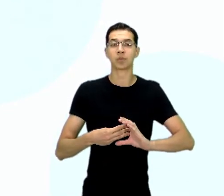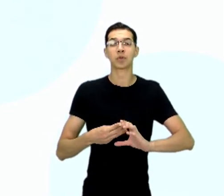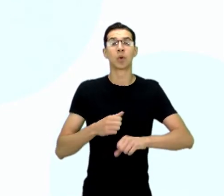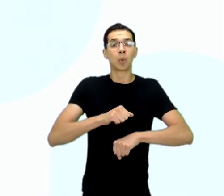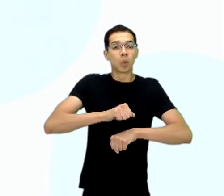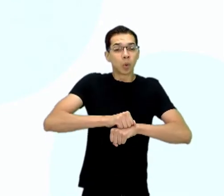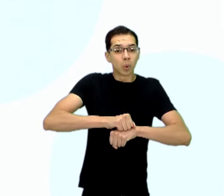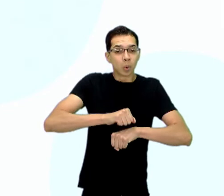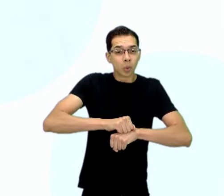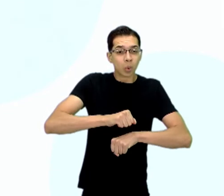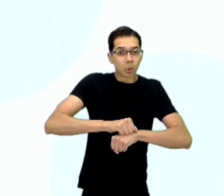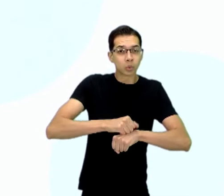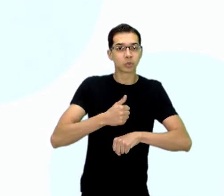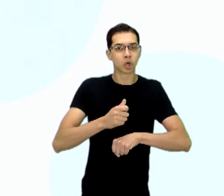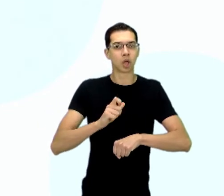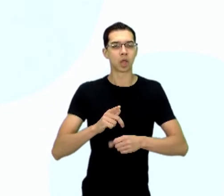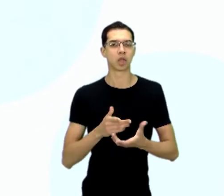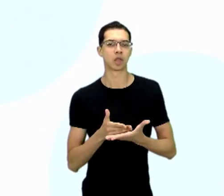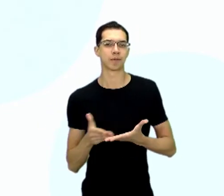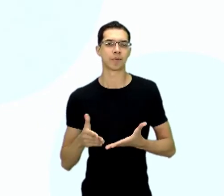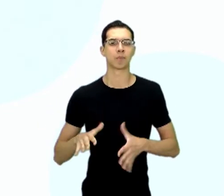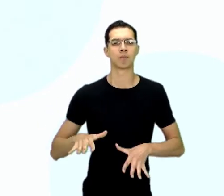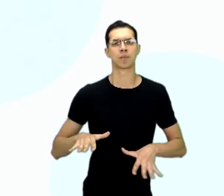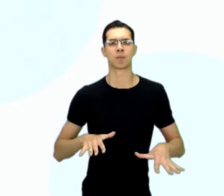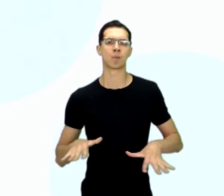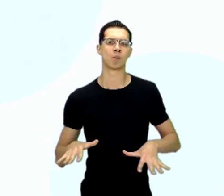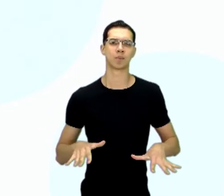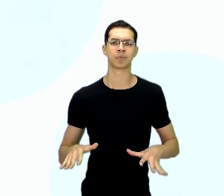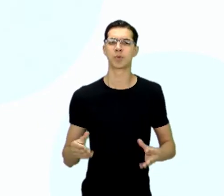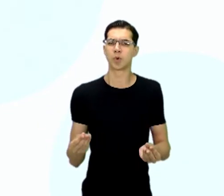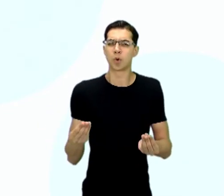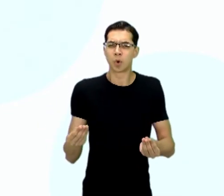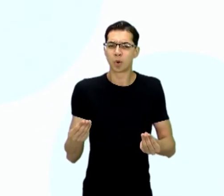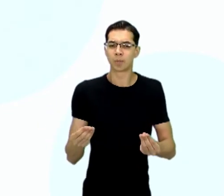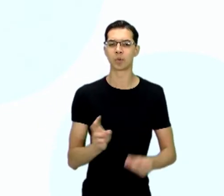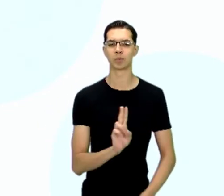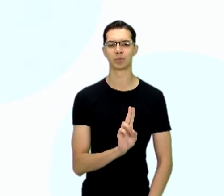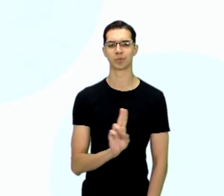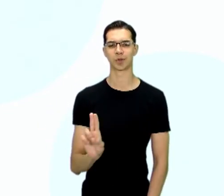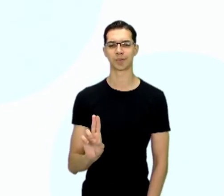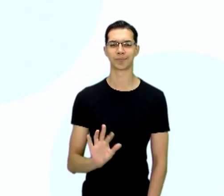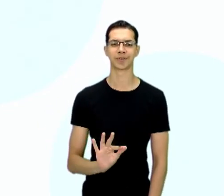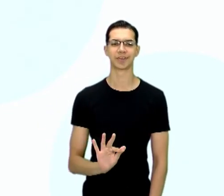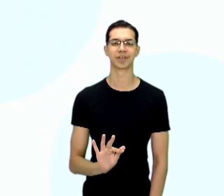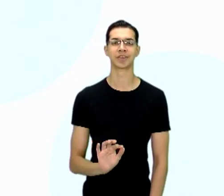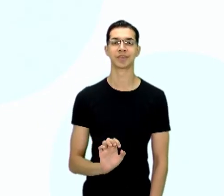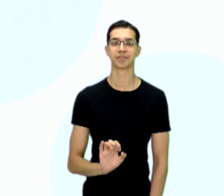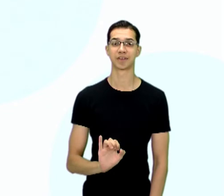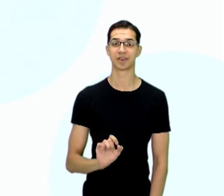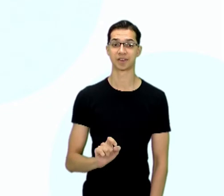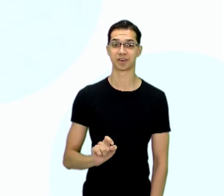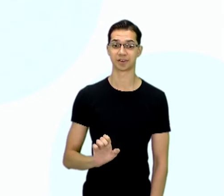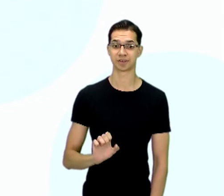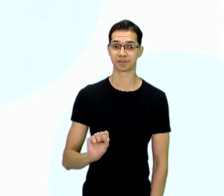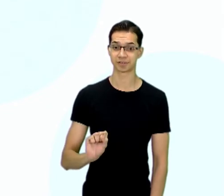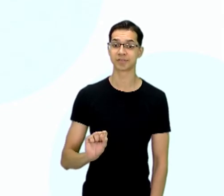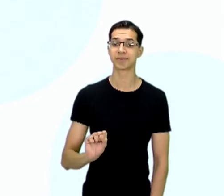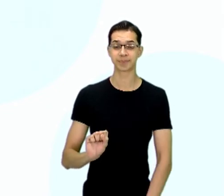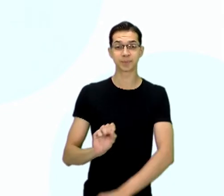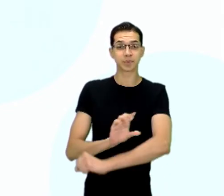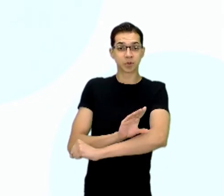isso acontece? Essas células e esses feixes, né, eles permitem aí, olha, que o